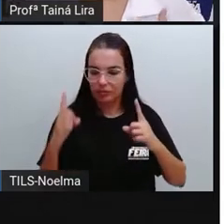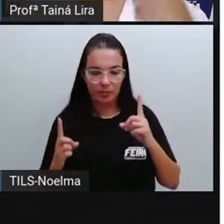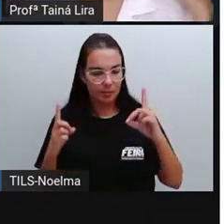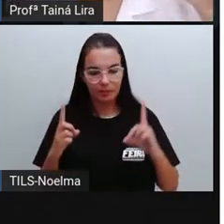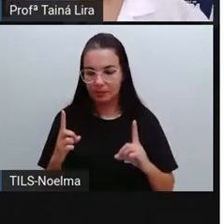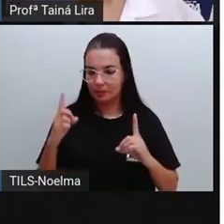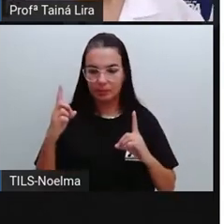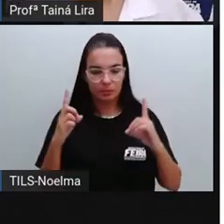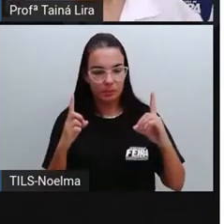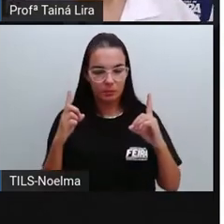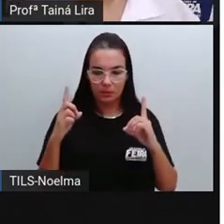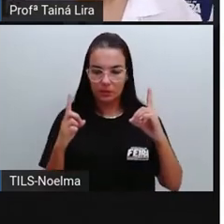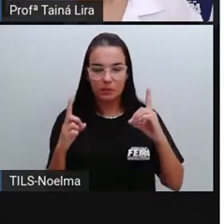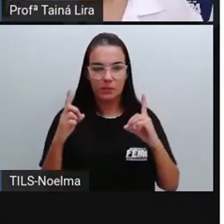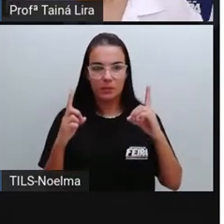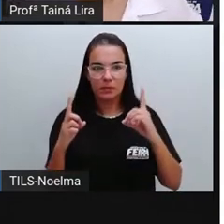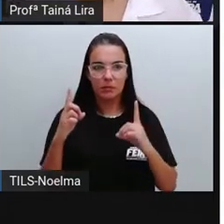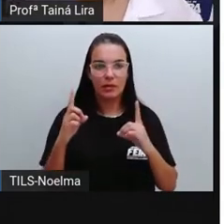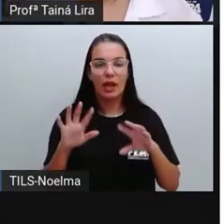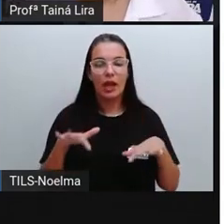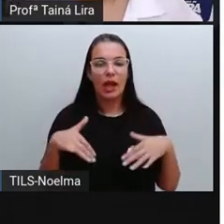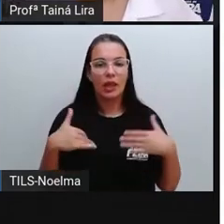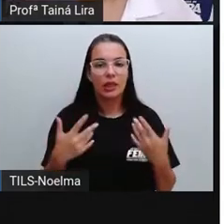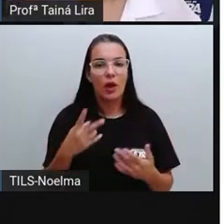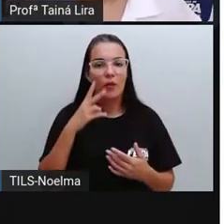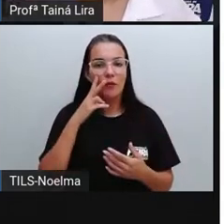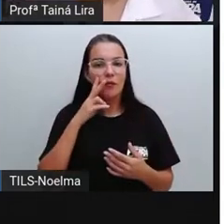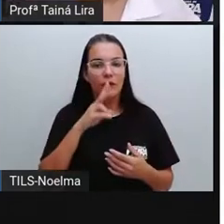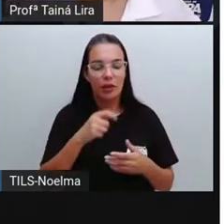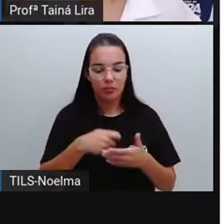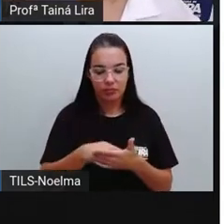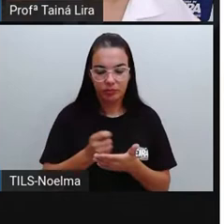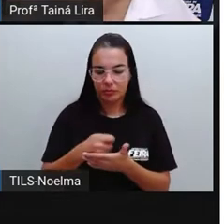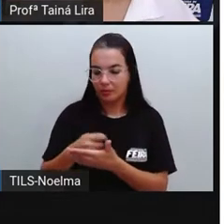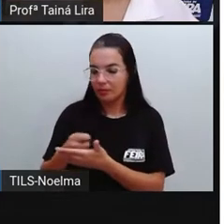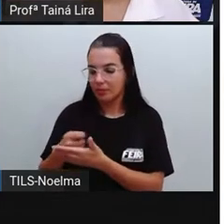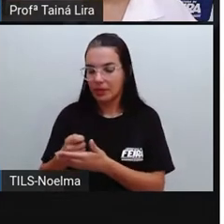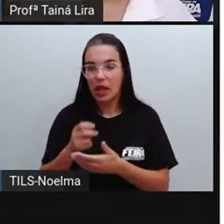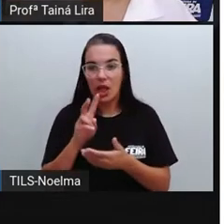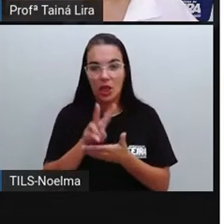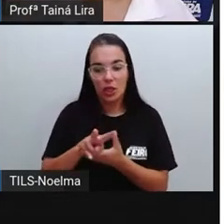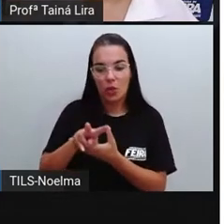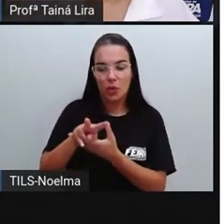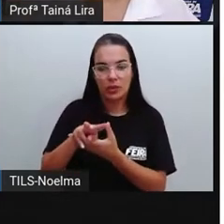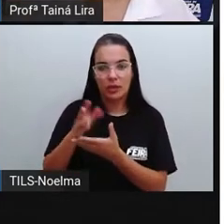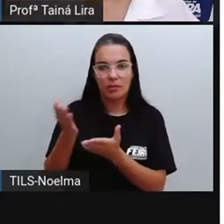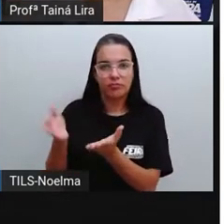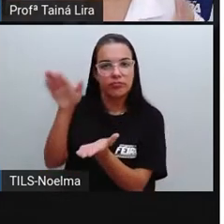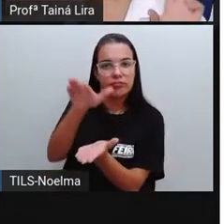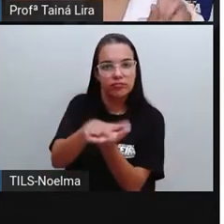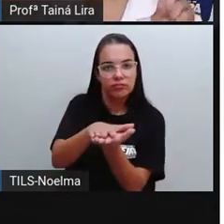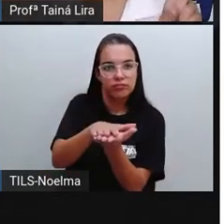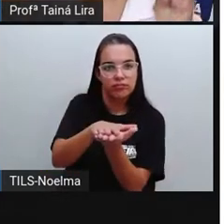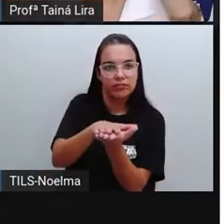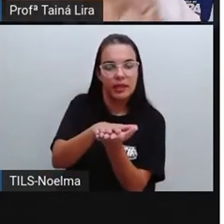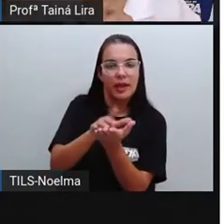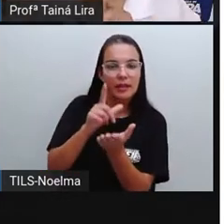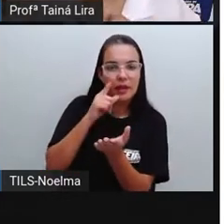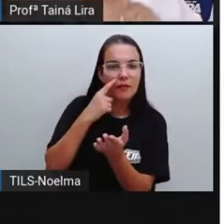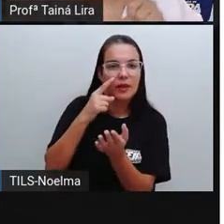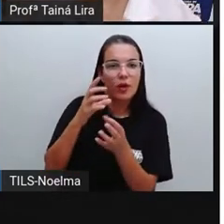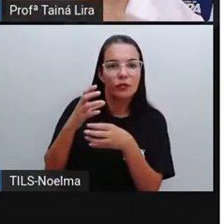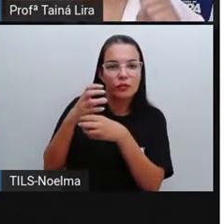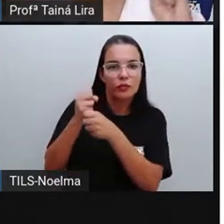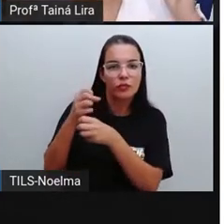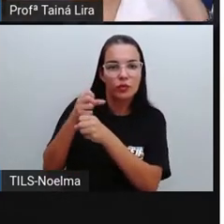né? Eu e mais uma pessoa. E aí a gente vai retirar um par de cartas que vai estar virado para baixo, tá? E aí a gente vai somar.